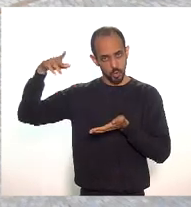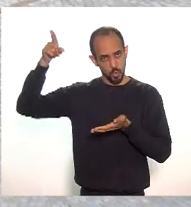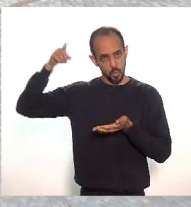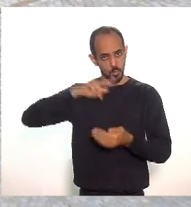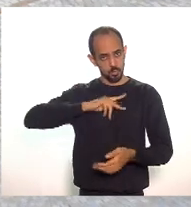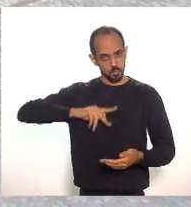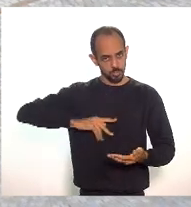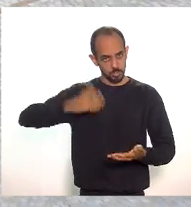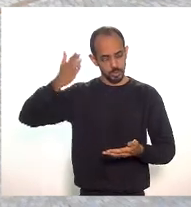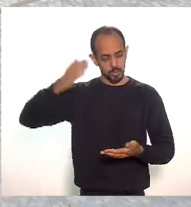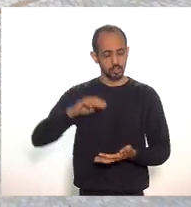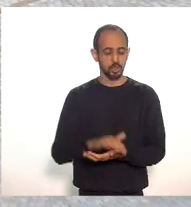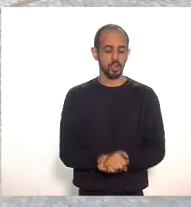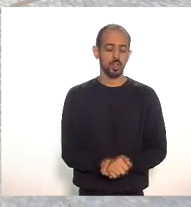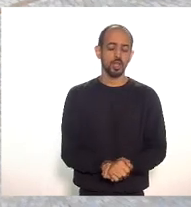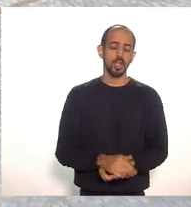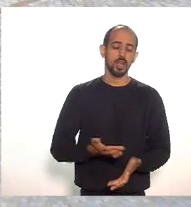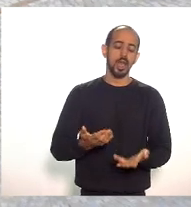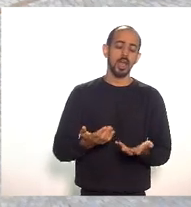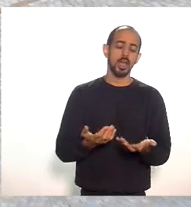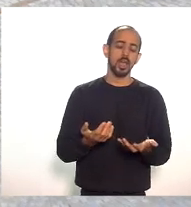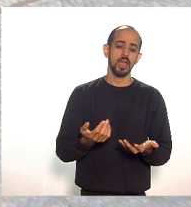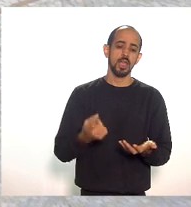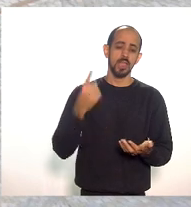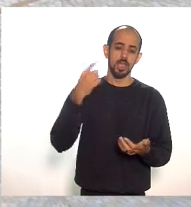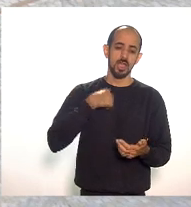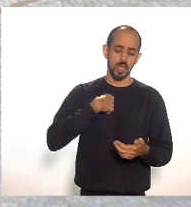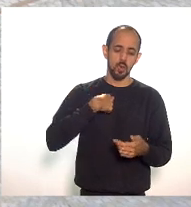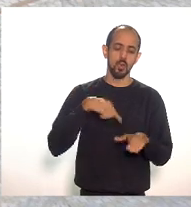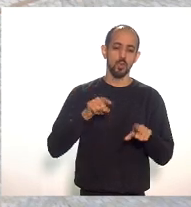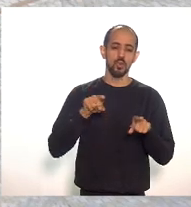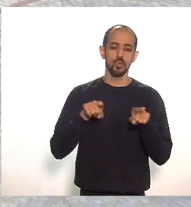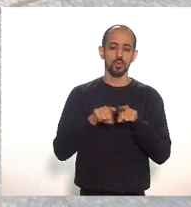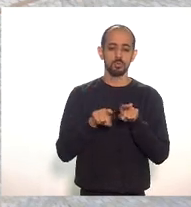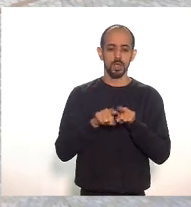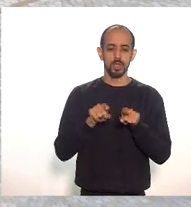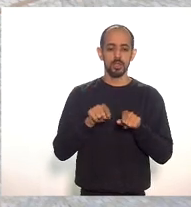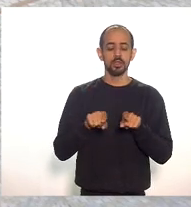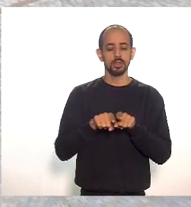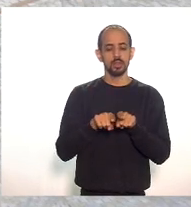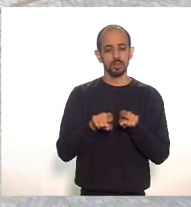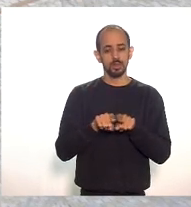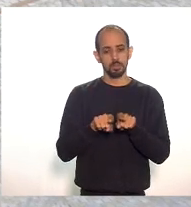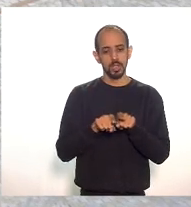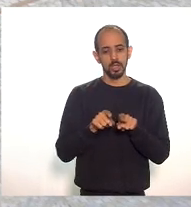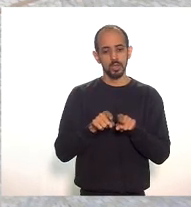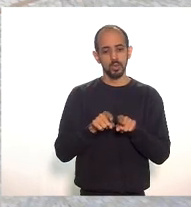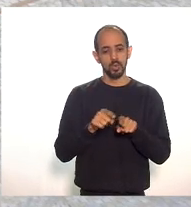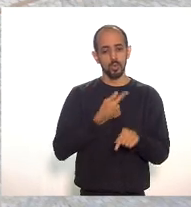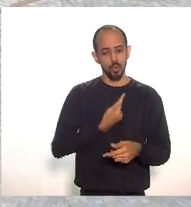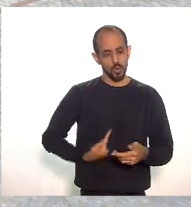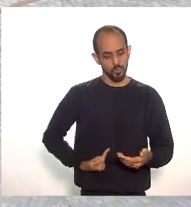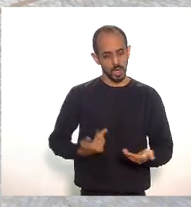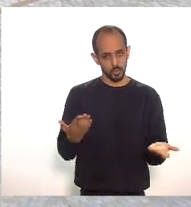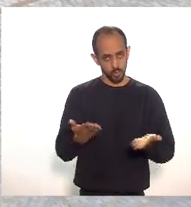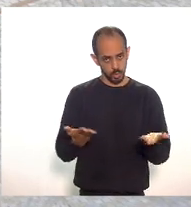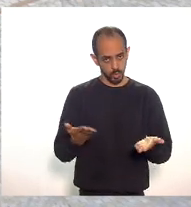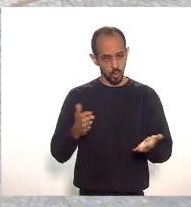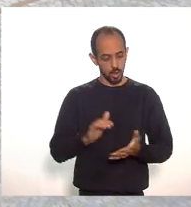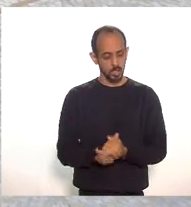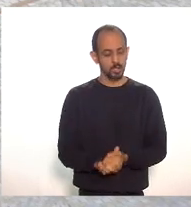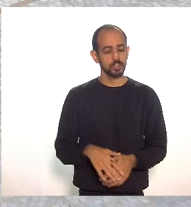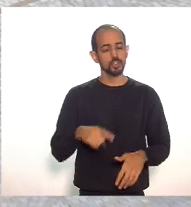então ele tinha acabado de assumir o Gu o governo o Cláudio Castro ouviria no garoto que é o nosso Governador